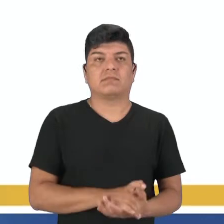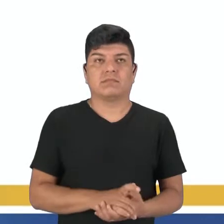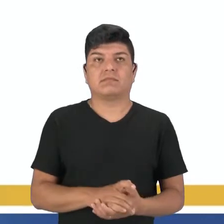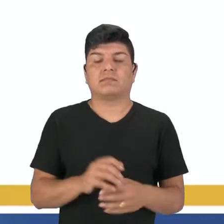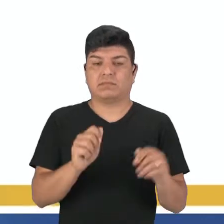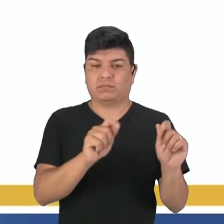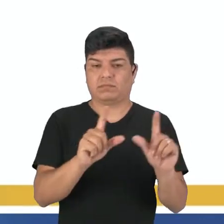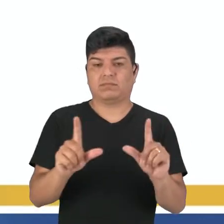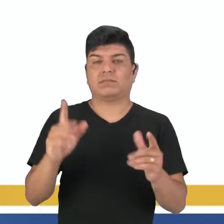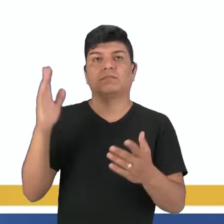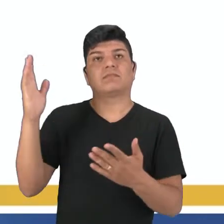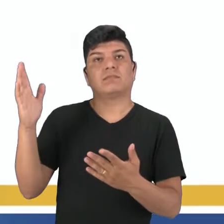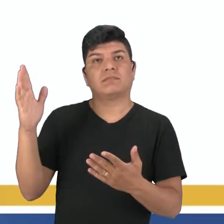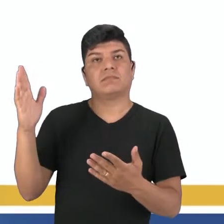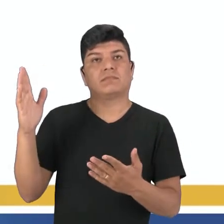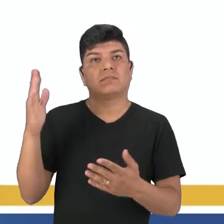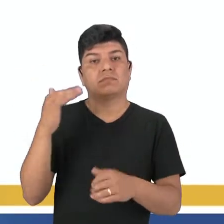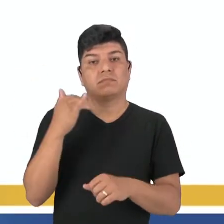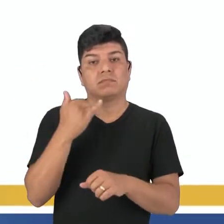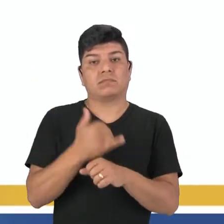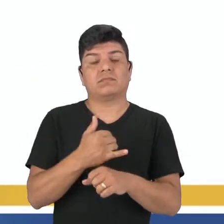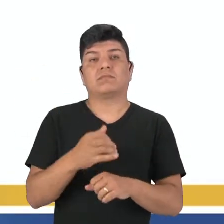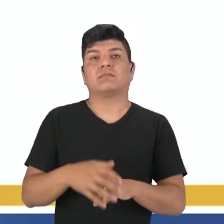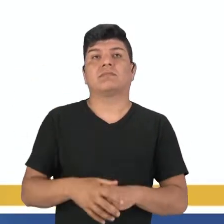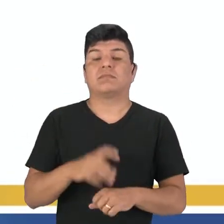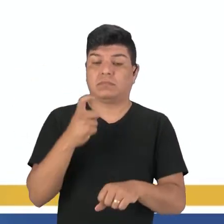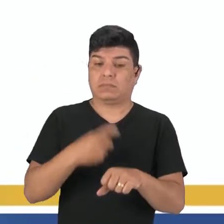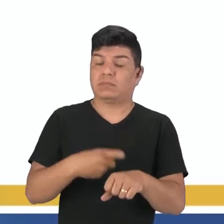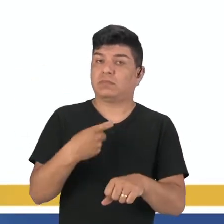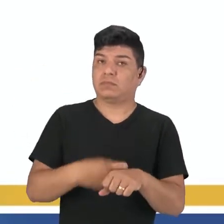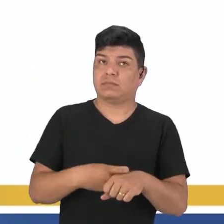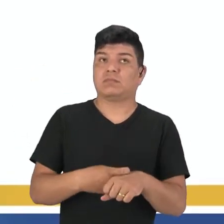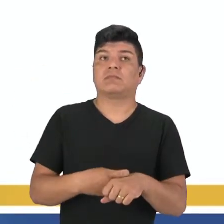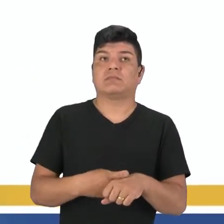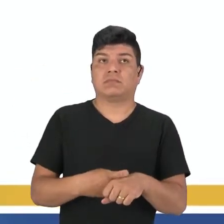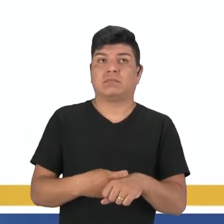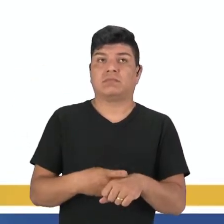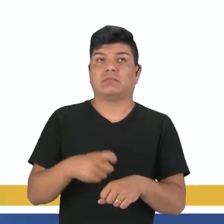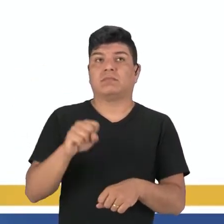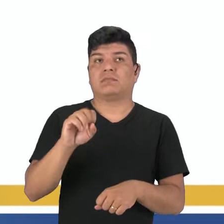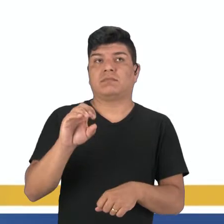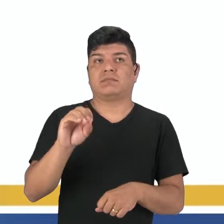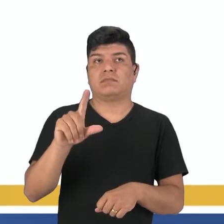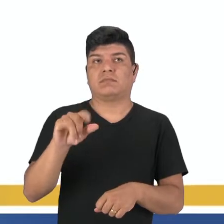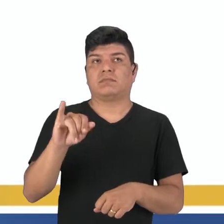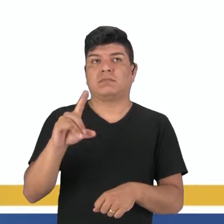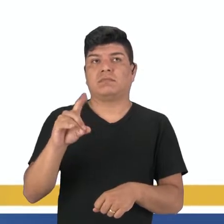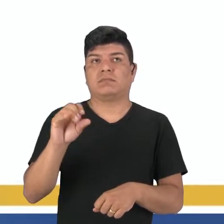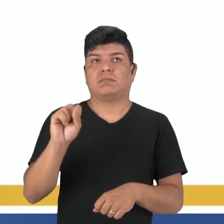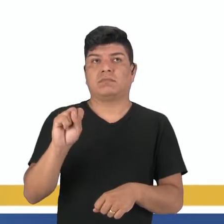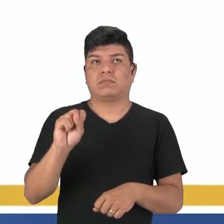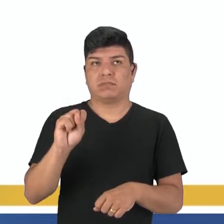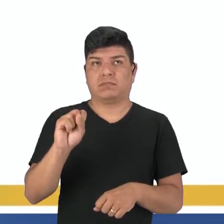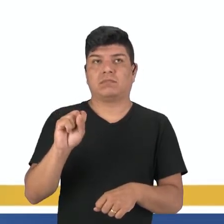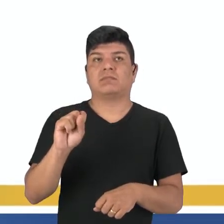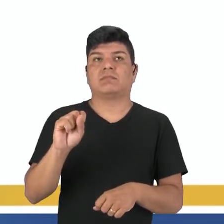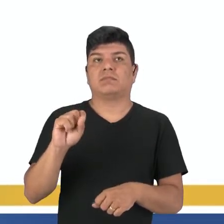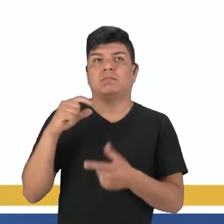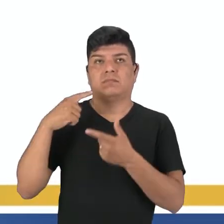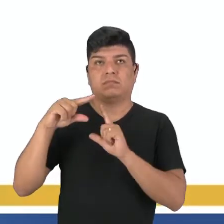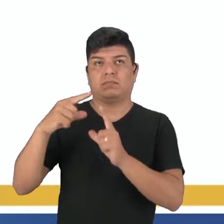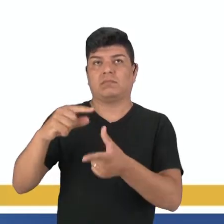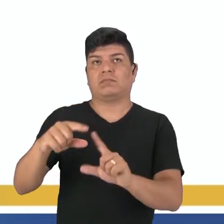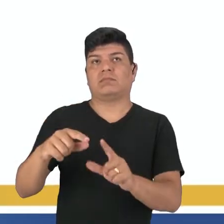veja comigo aí na telinha. Os sólidos geométricos, né? As figuras também são conhecidas como sólidos. Sólidos geométricos são